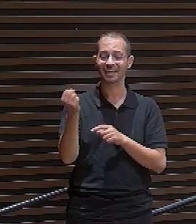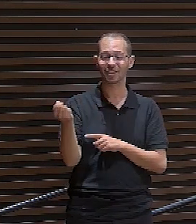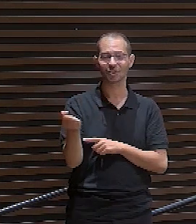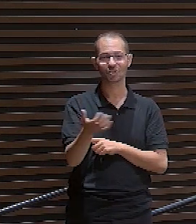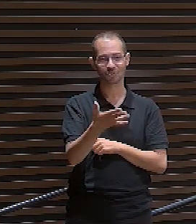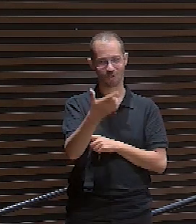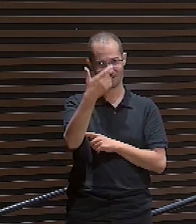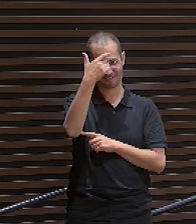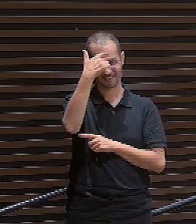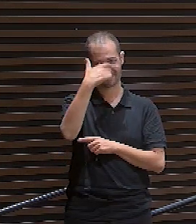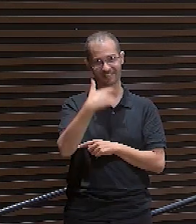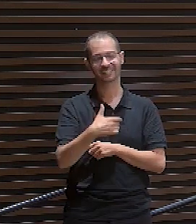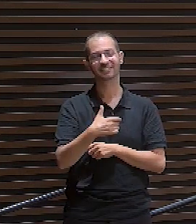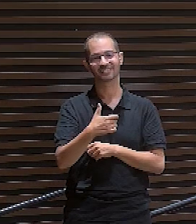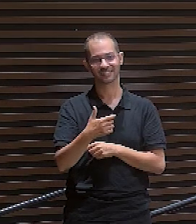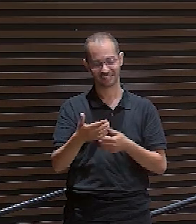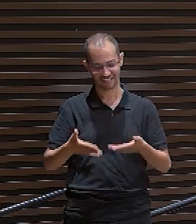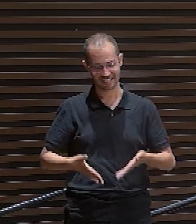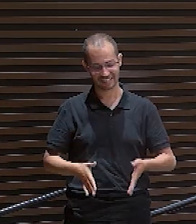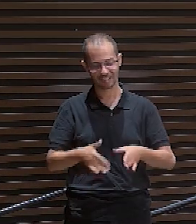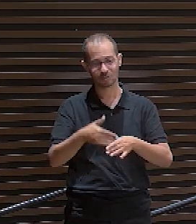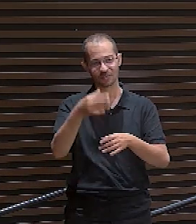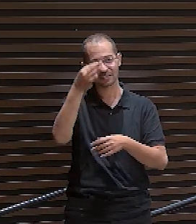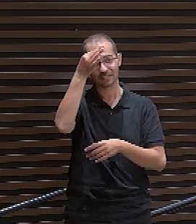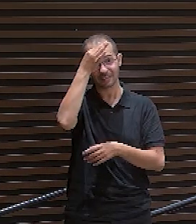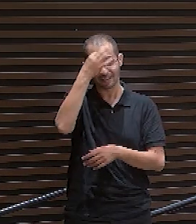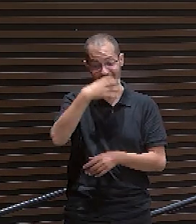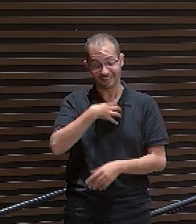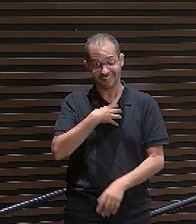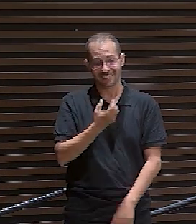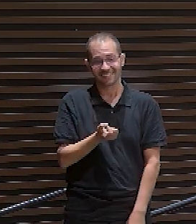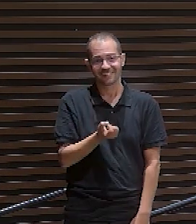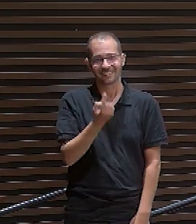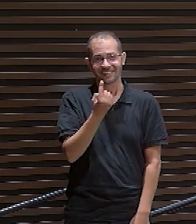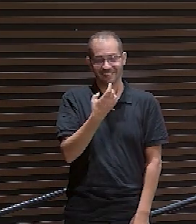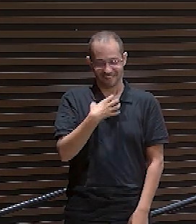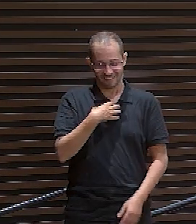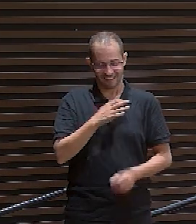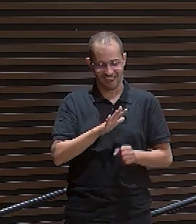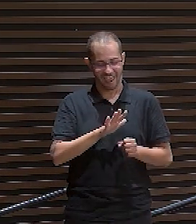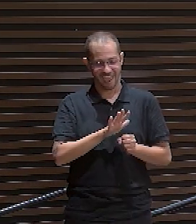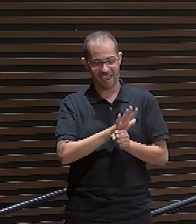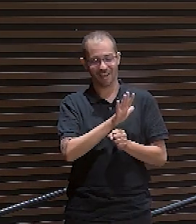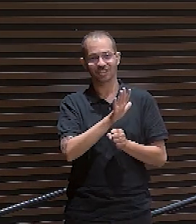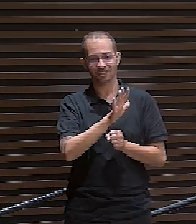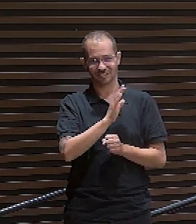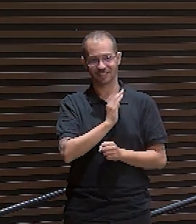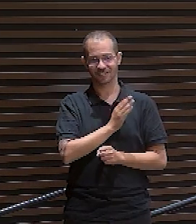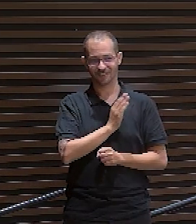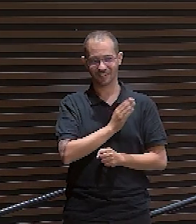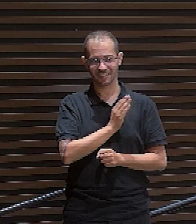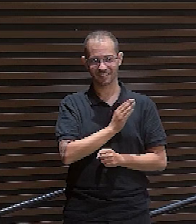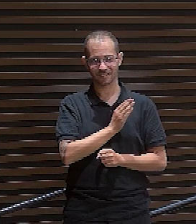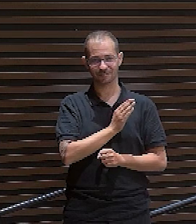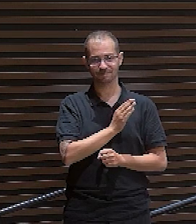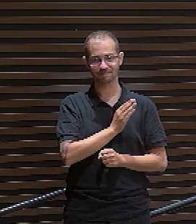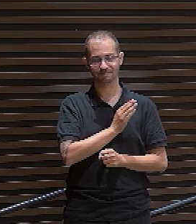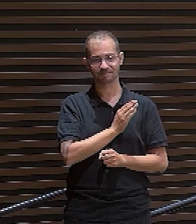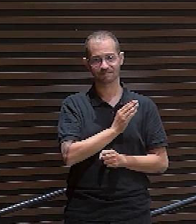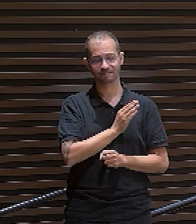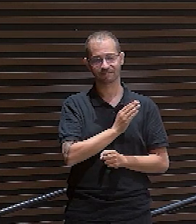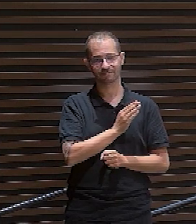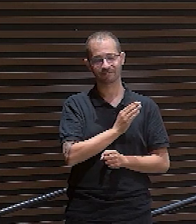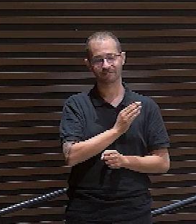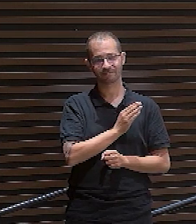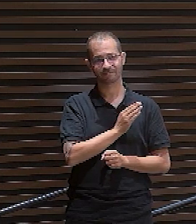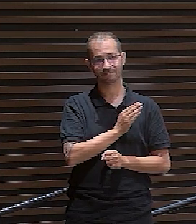um filho dele. Isso me espanta e me enche o coração. De um lado, eu